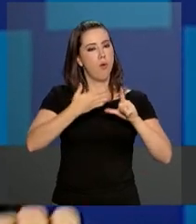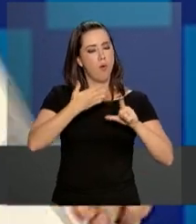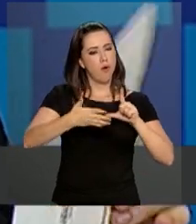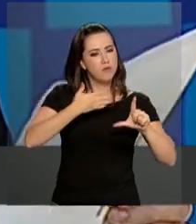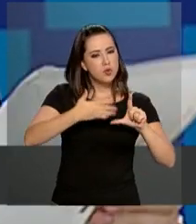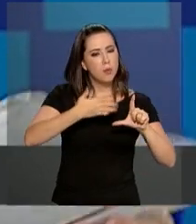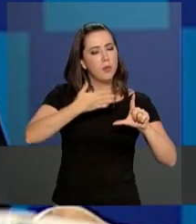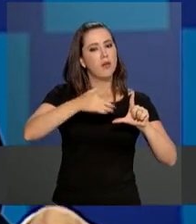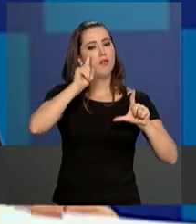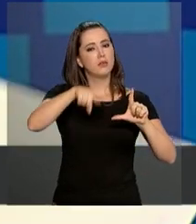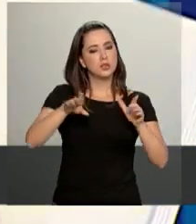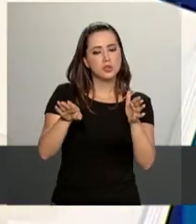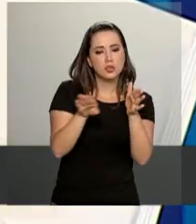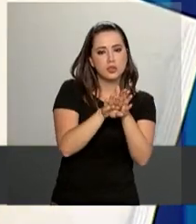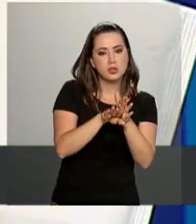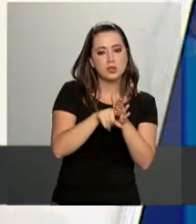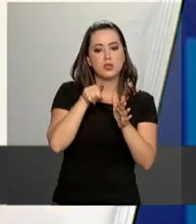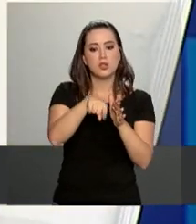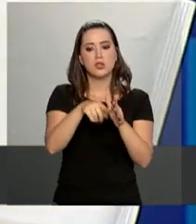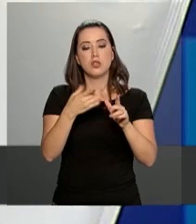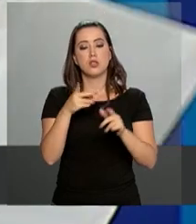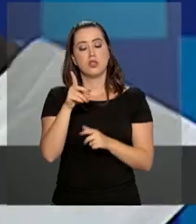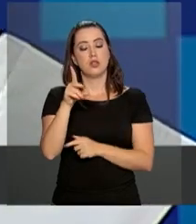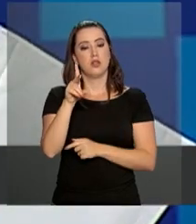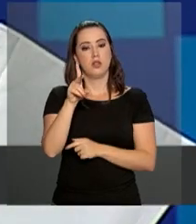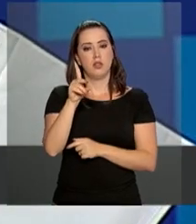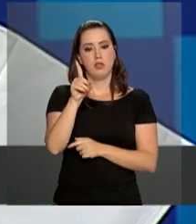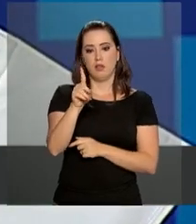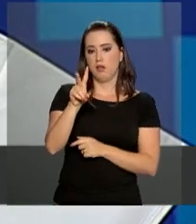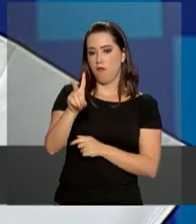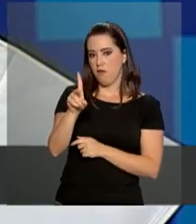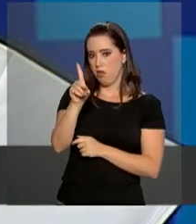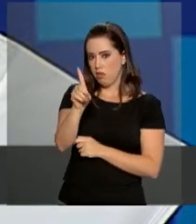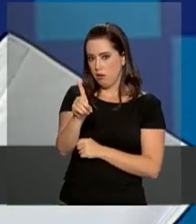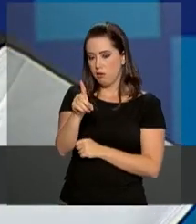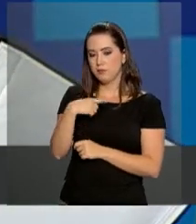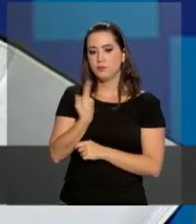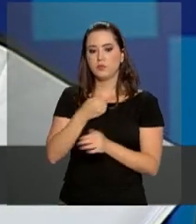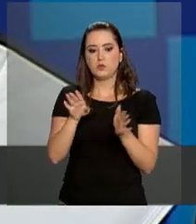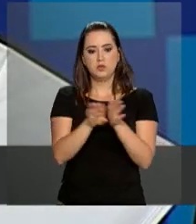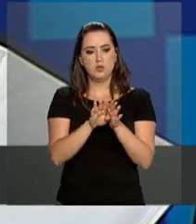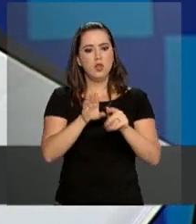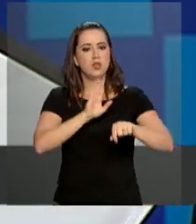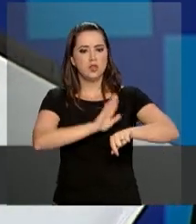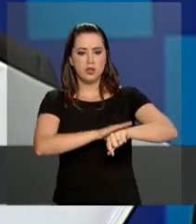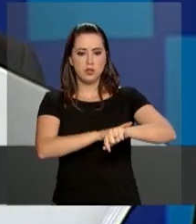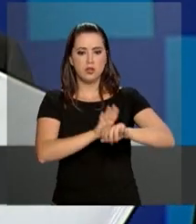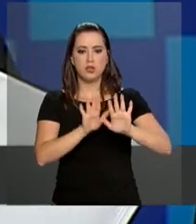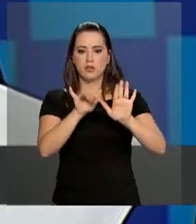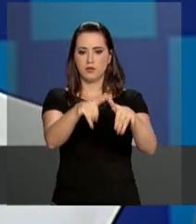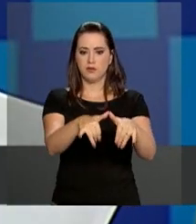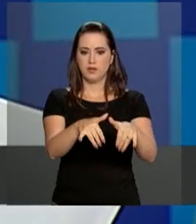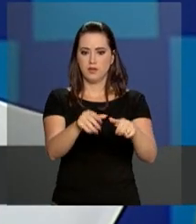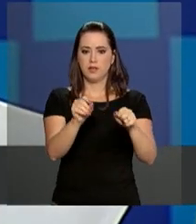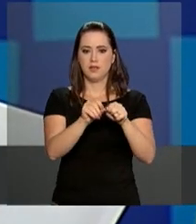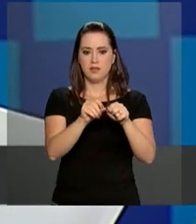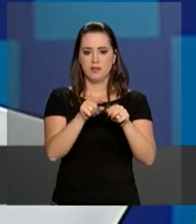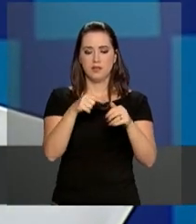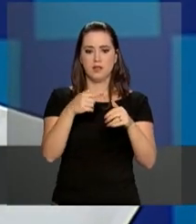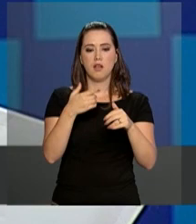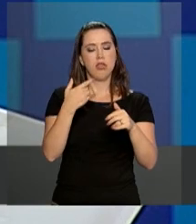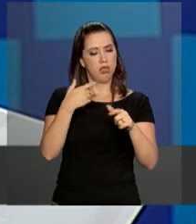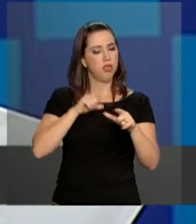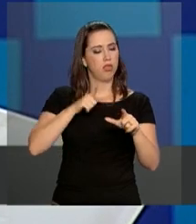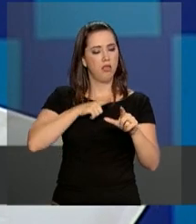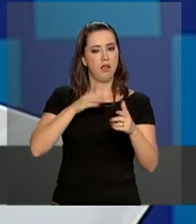chega no material que é no dvd e que ainda não sei se já chegamos no horário de término ainda não ainda ainda está ocorrendo